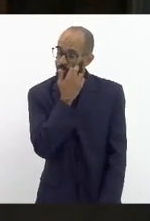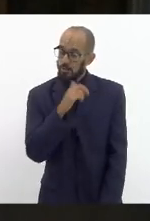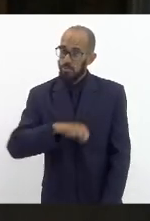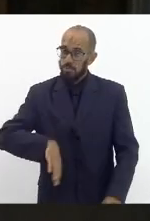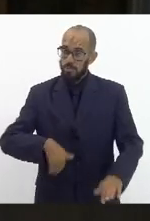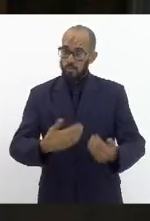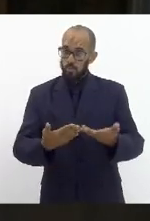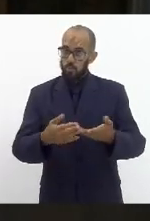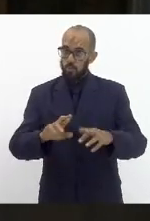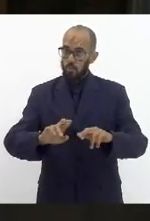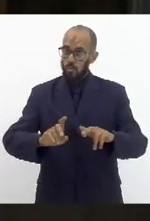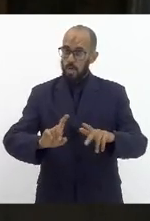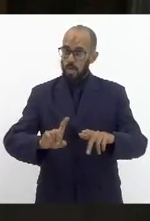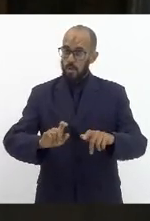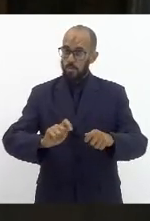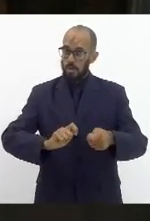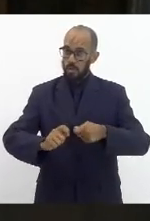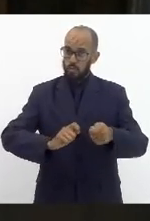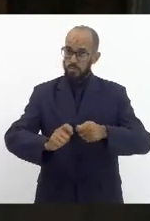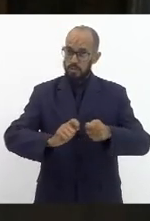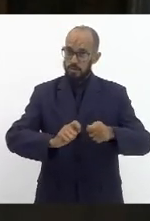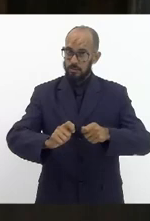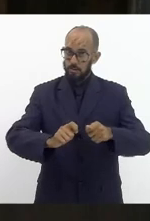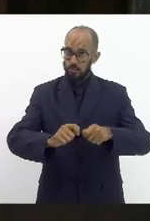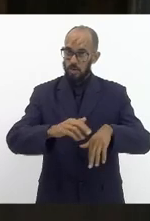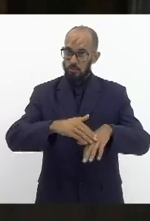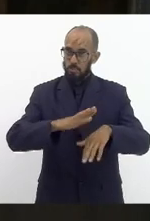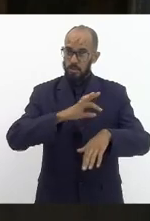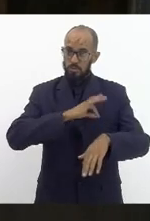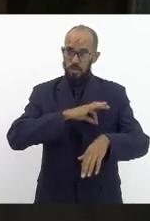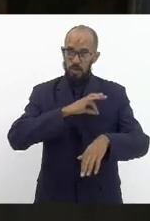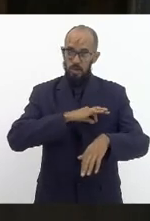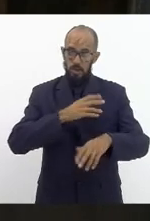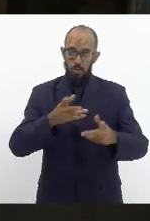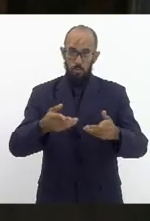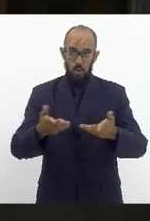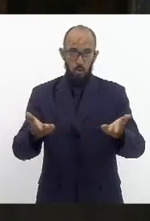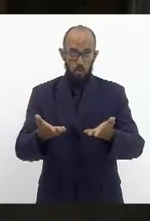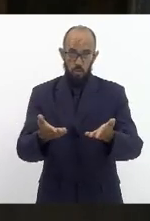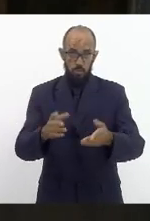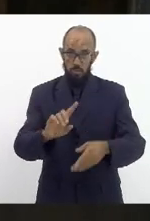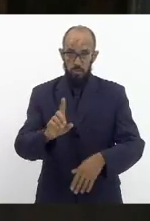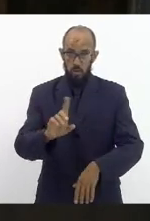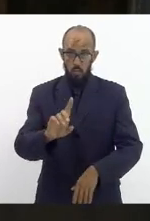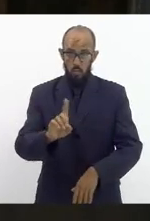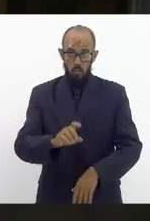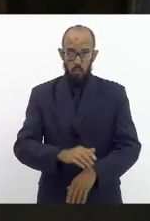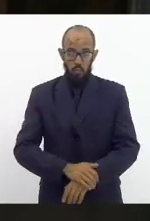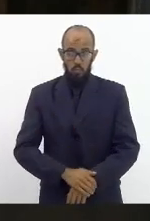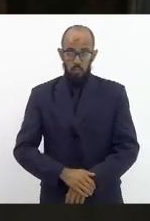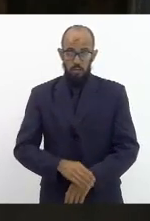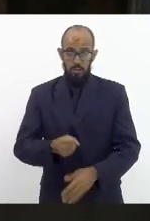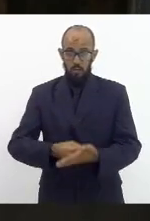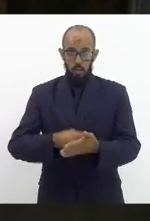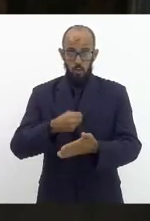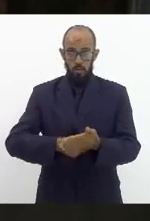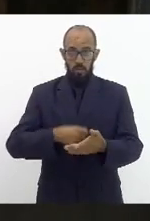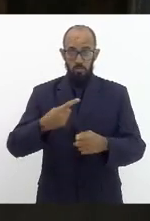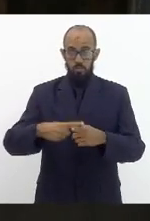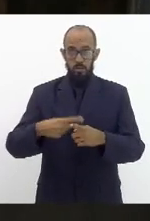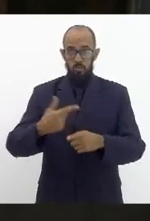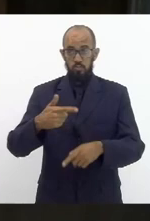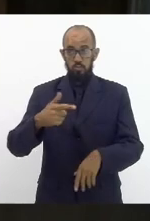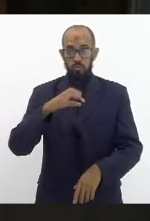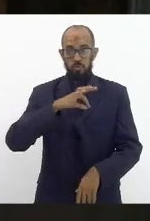um aumento salarial efetivo na folha, como nós estamos resolvendo. Estavam lá lutando, estavam